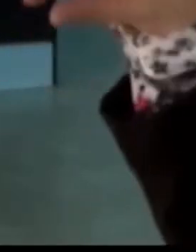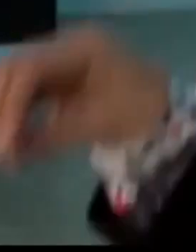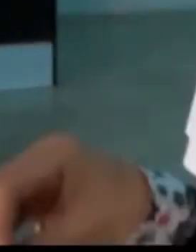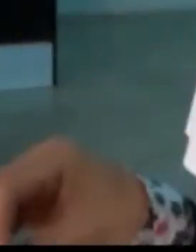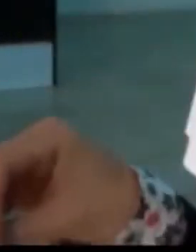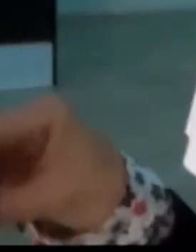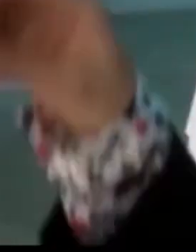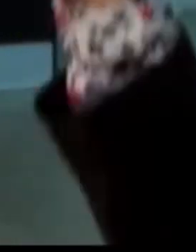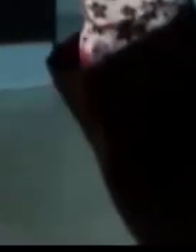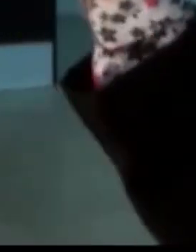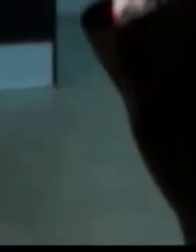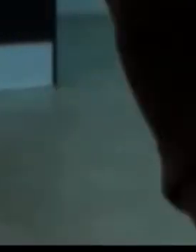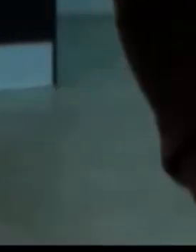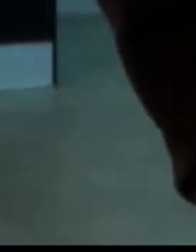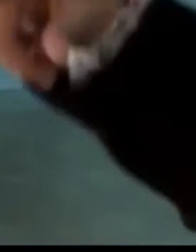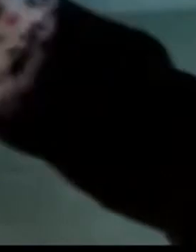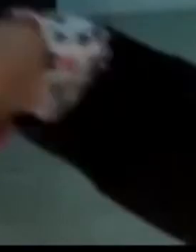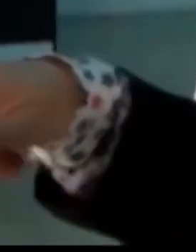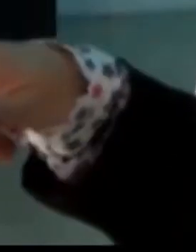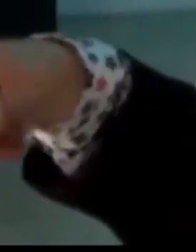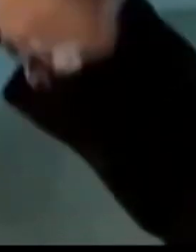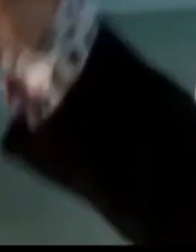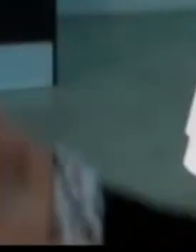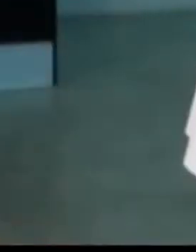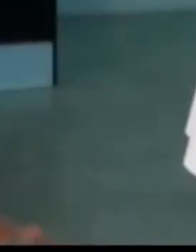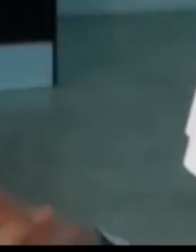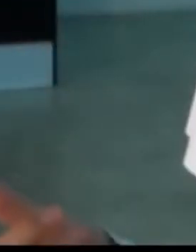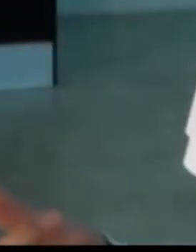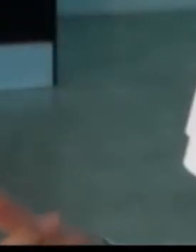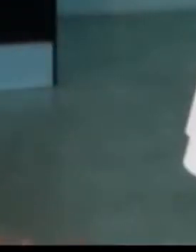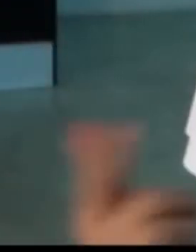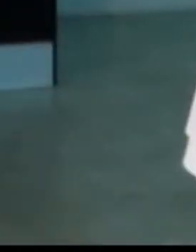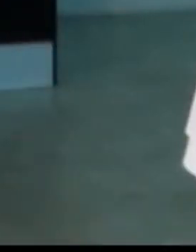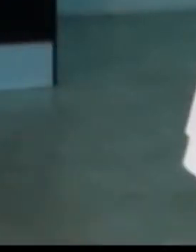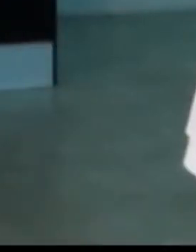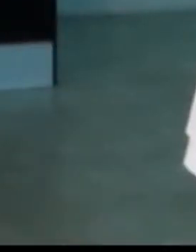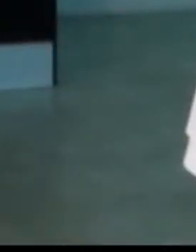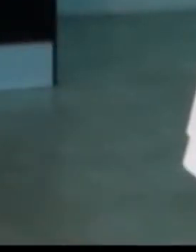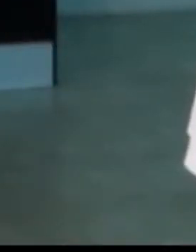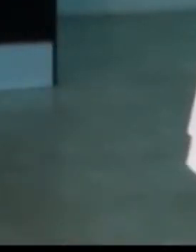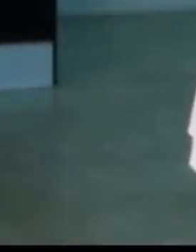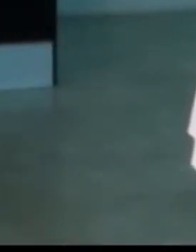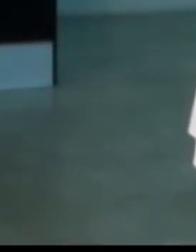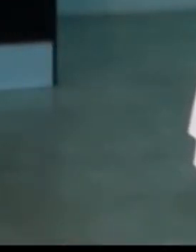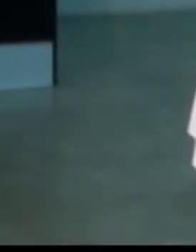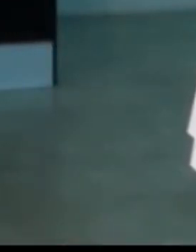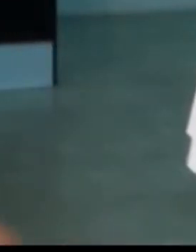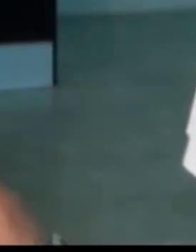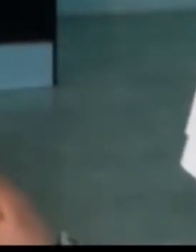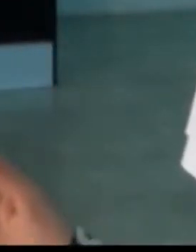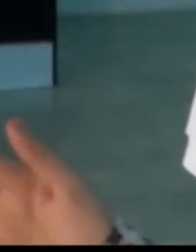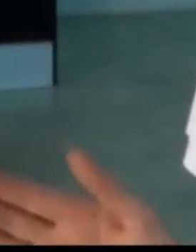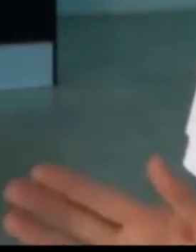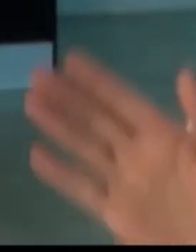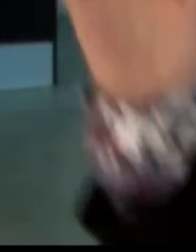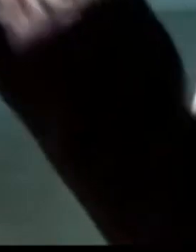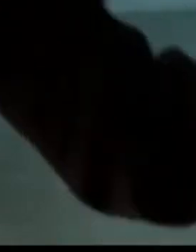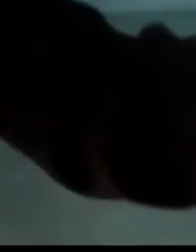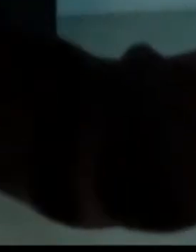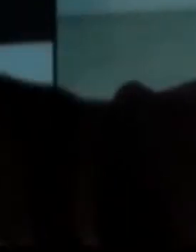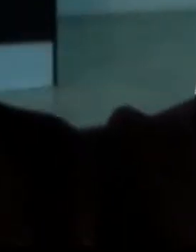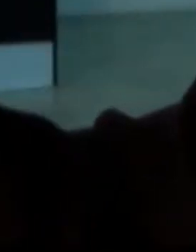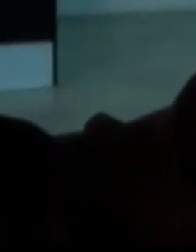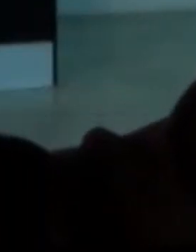mas aí esse profissional vai acionar esse fluxo iniciando pelo Conselho Tutelar, porque é a partir dali que o Conselho Tutelar aciona